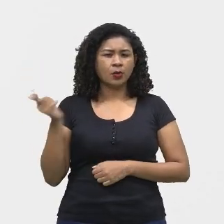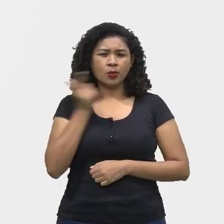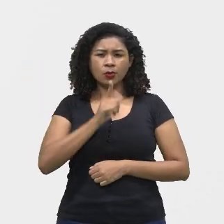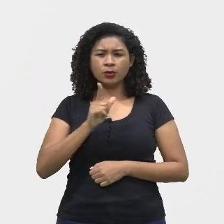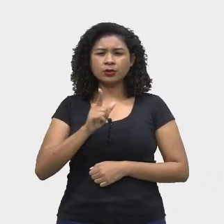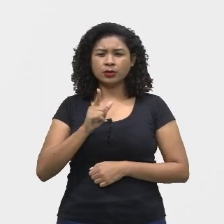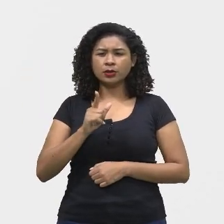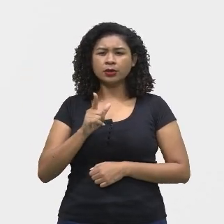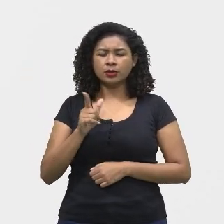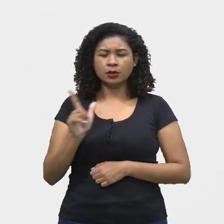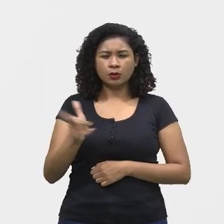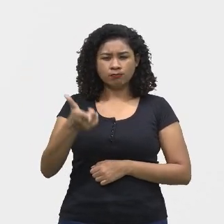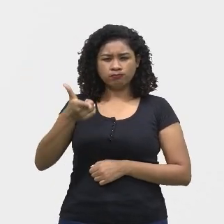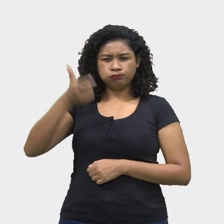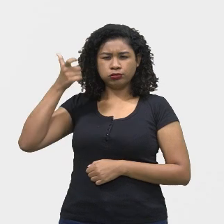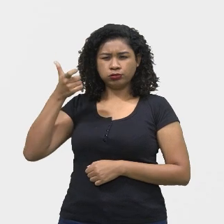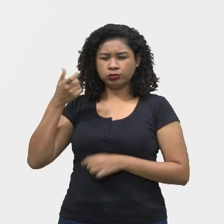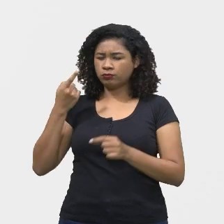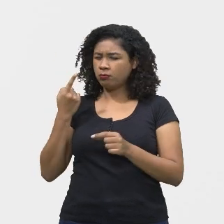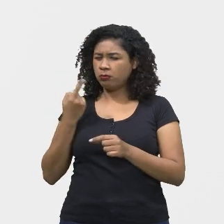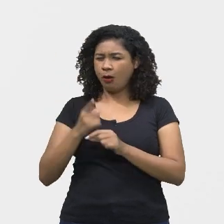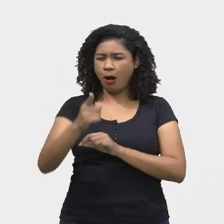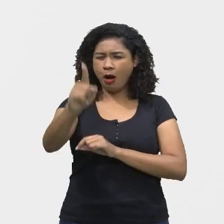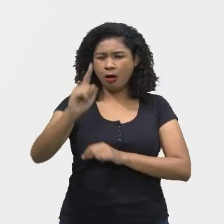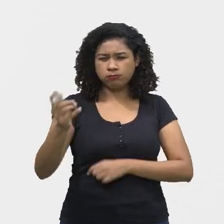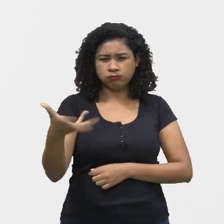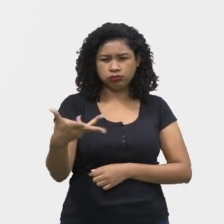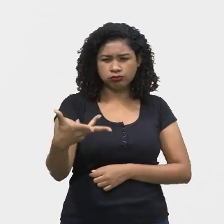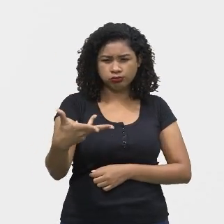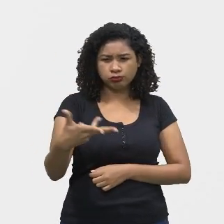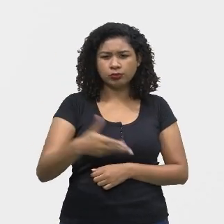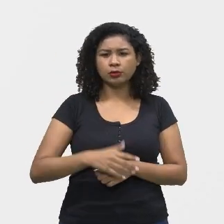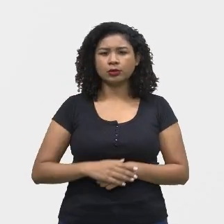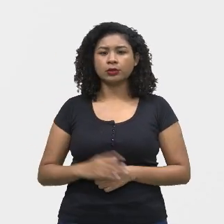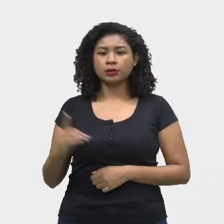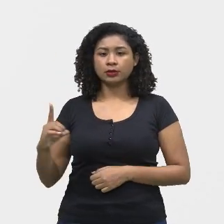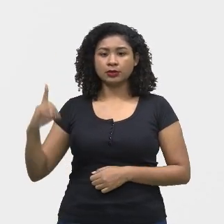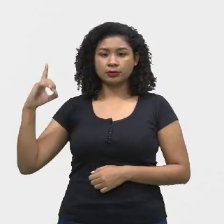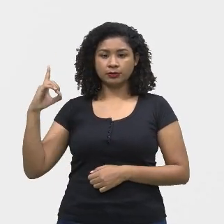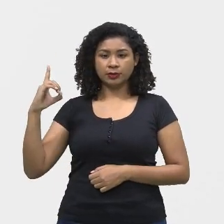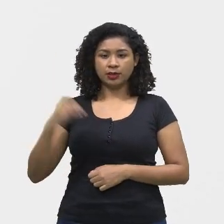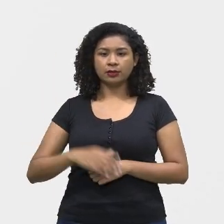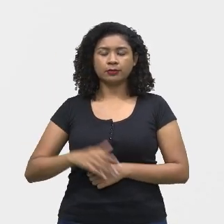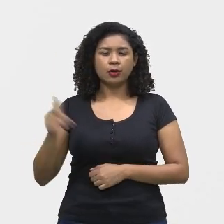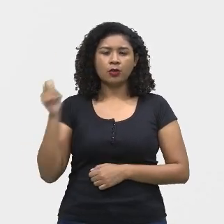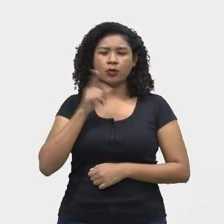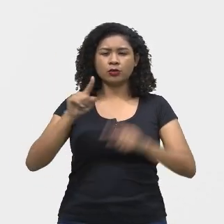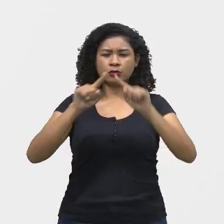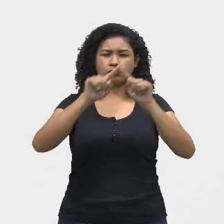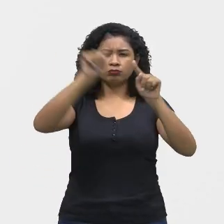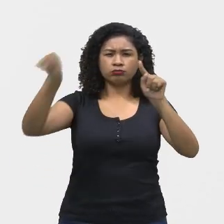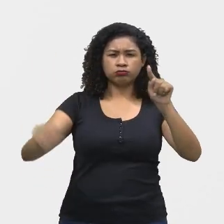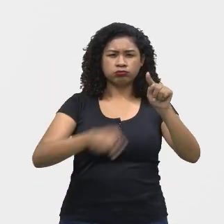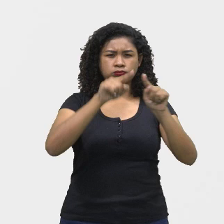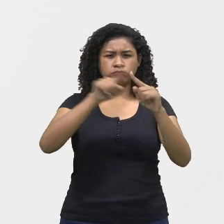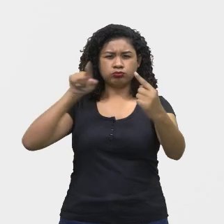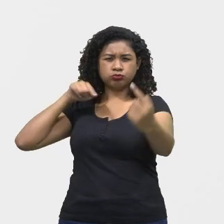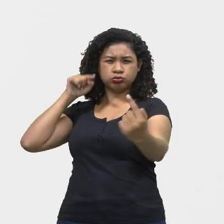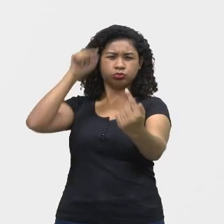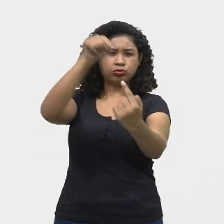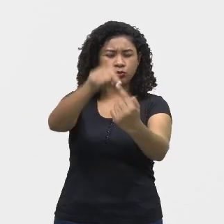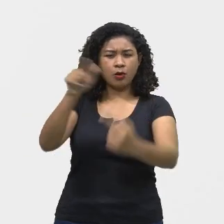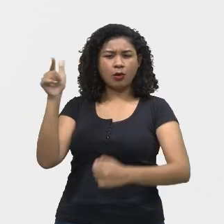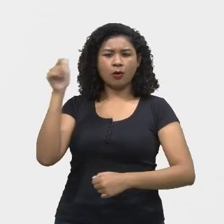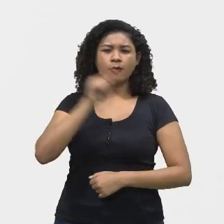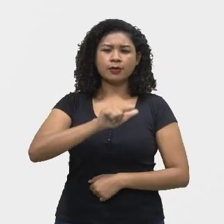Ou letra D. Acertar um alvo distante, geralmente composto por círculos concêntricos. Analisem aí